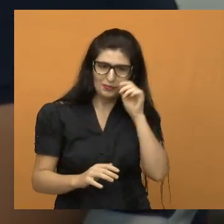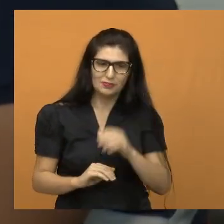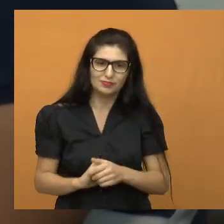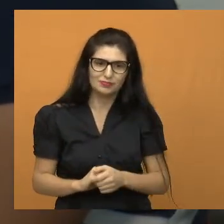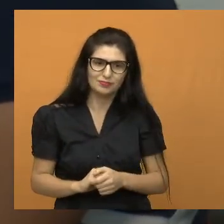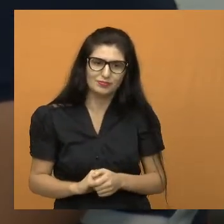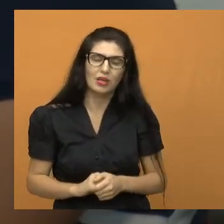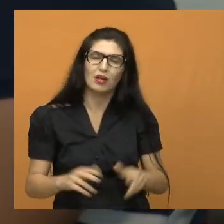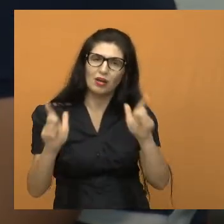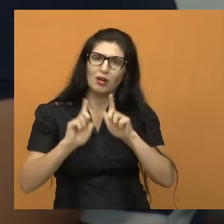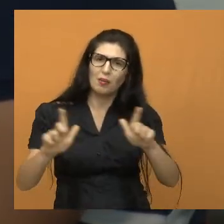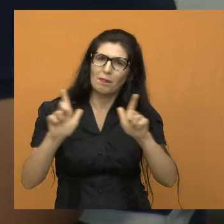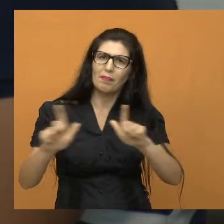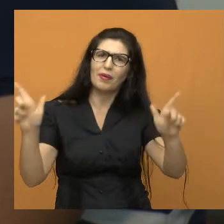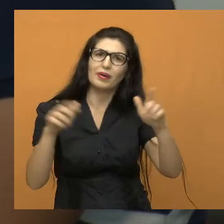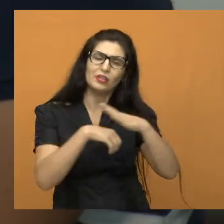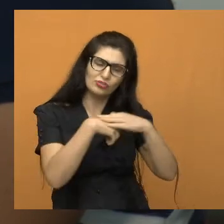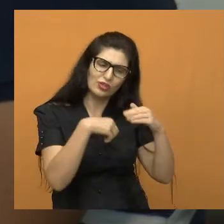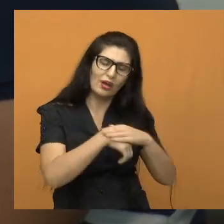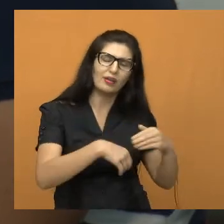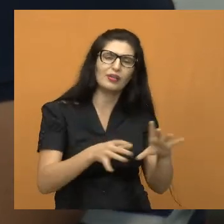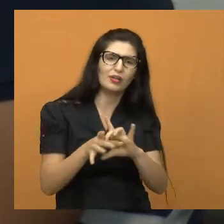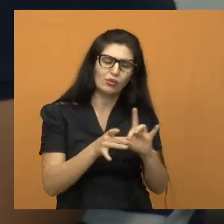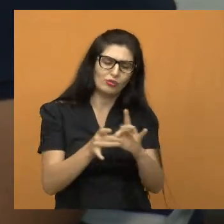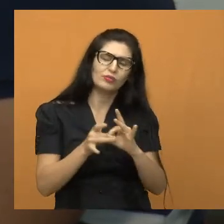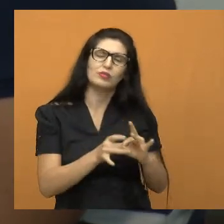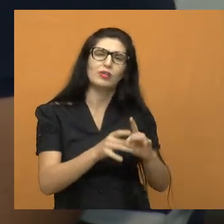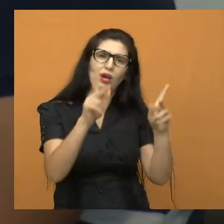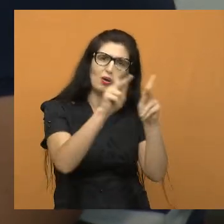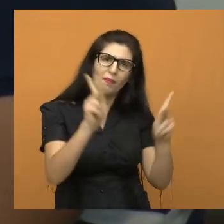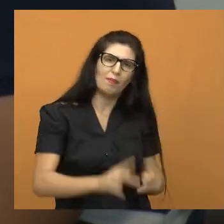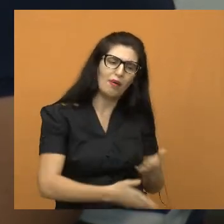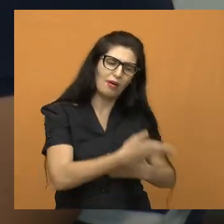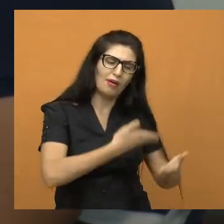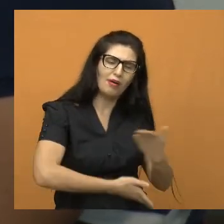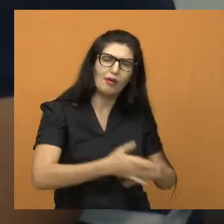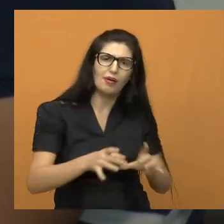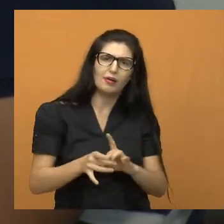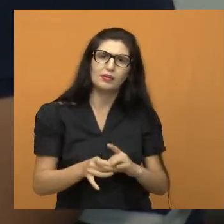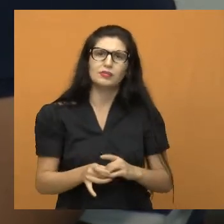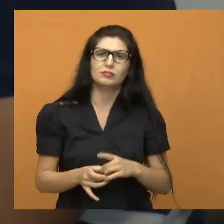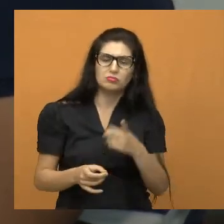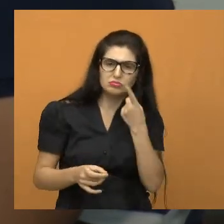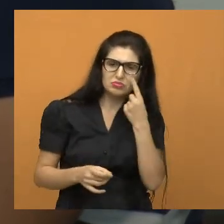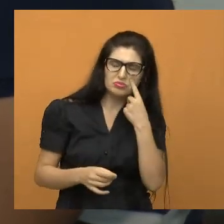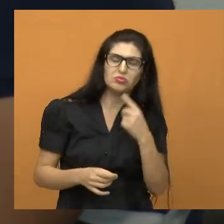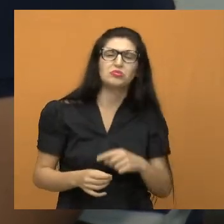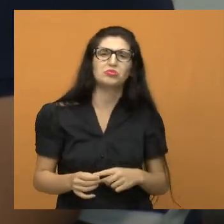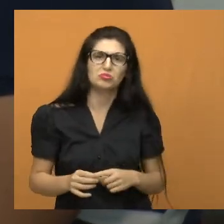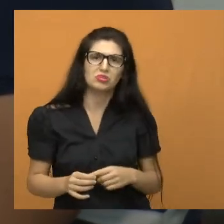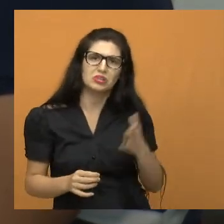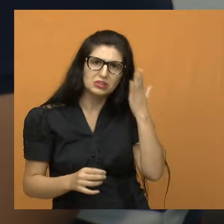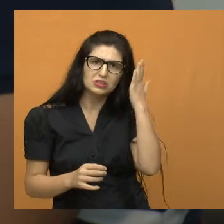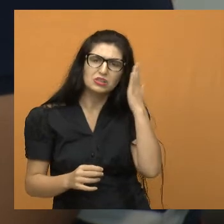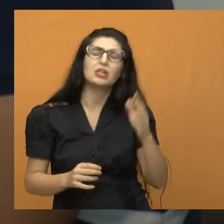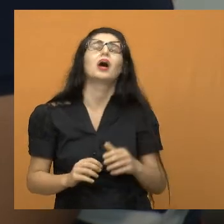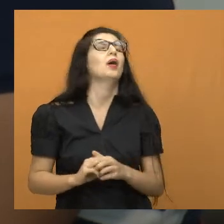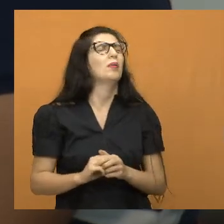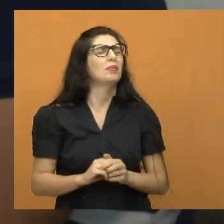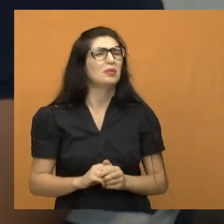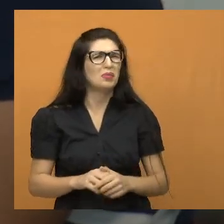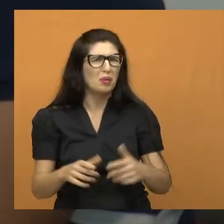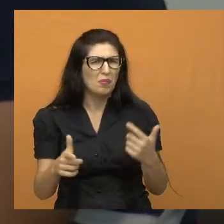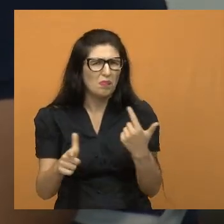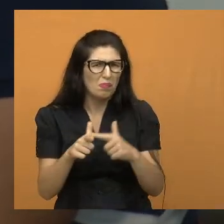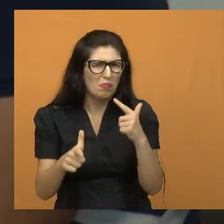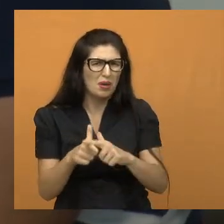campanha da fraternidade aponta isso. Ele apresenta vários dados que nos mostram que a desigualdade social é a que gera a violência, a geradora